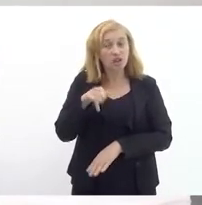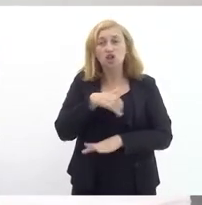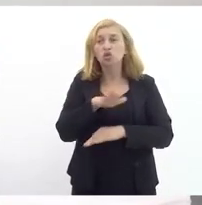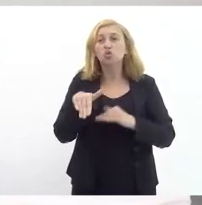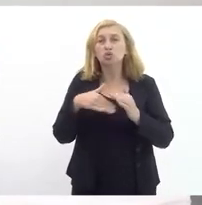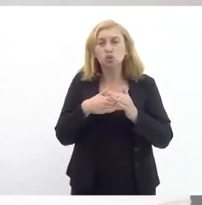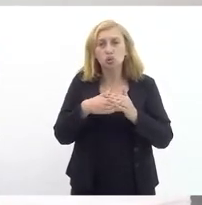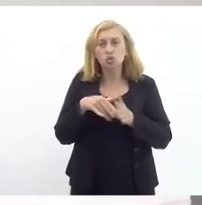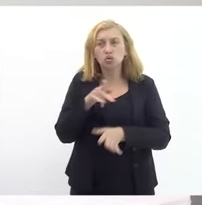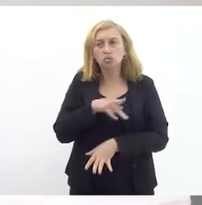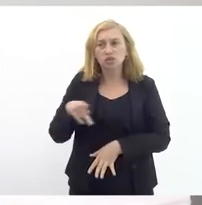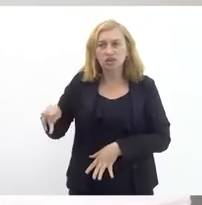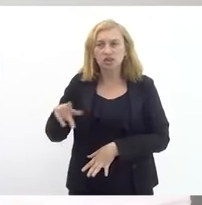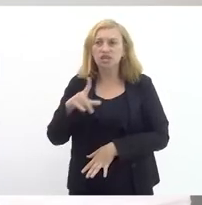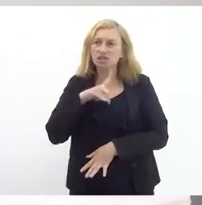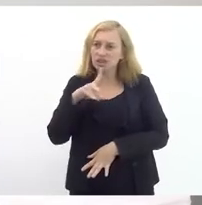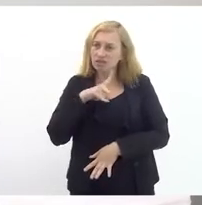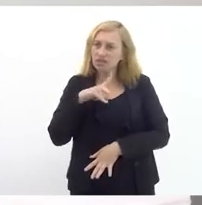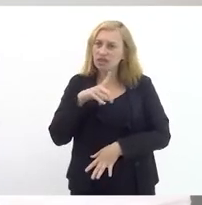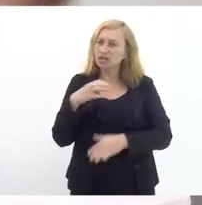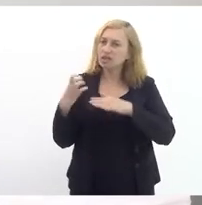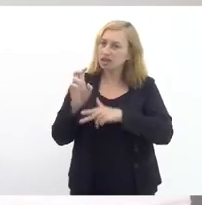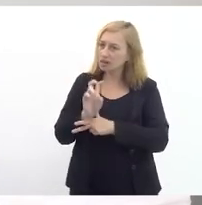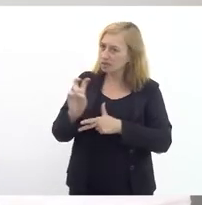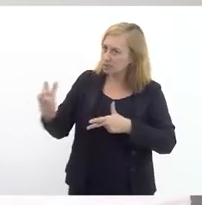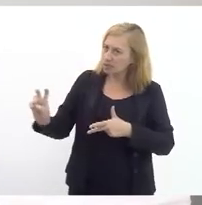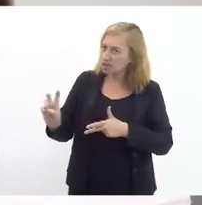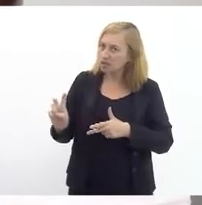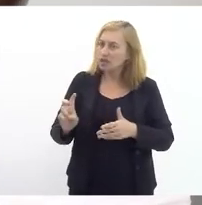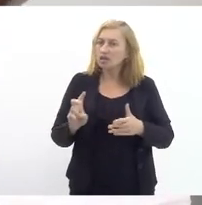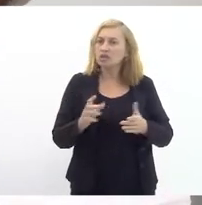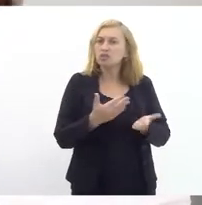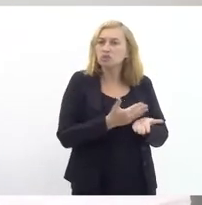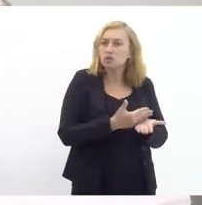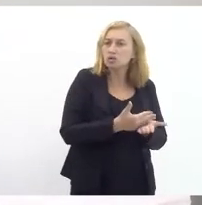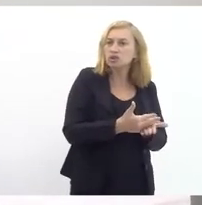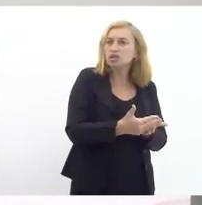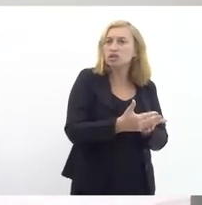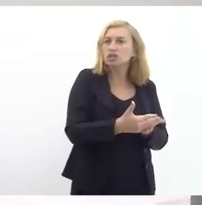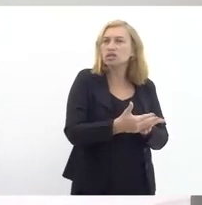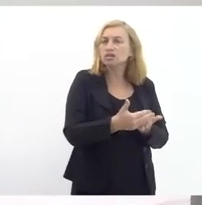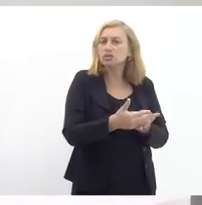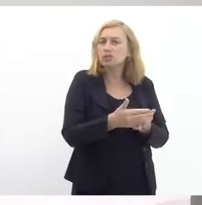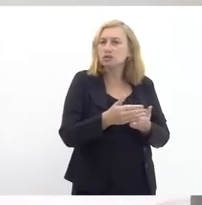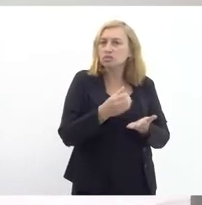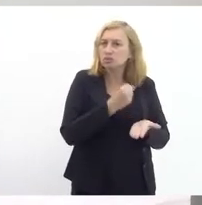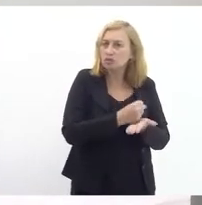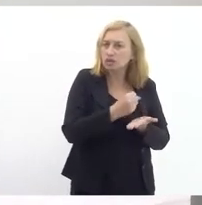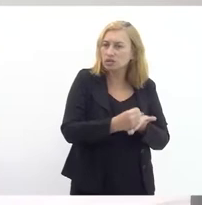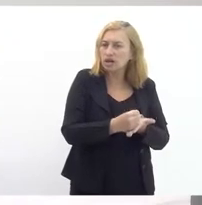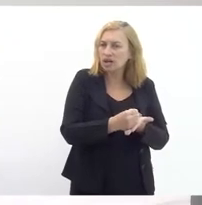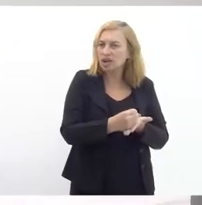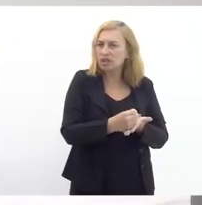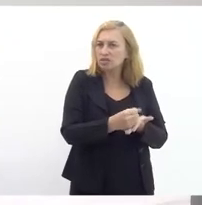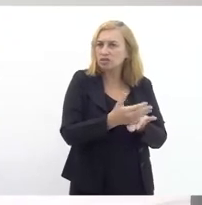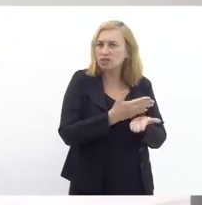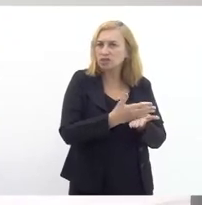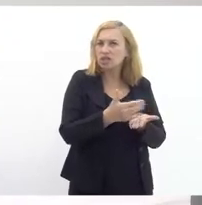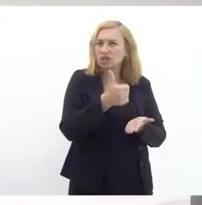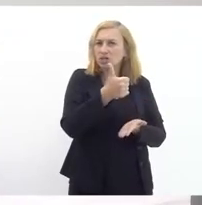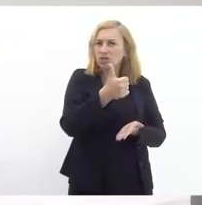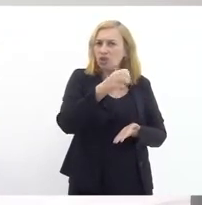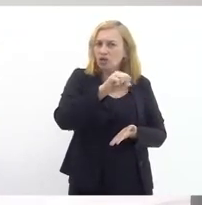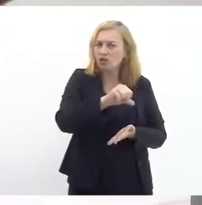os presidentes que já passaram ali na Supervia desde a época da concessão. Né, em 90, foi 98,